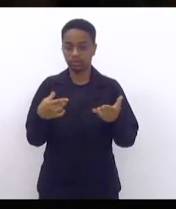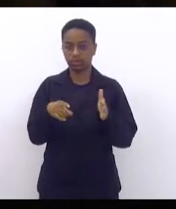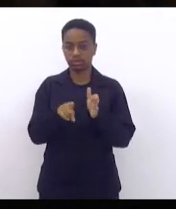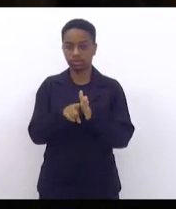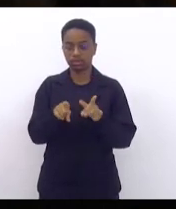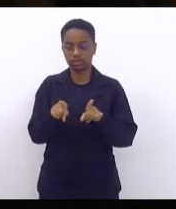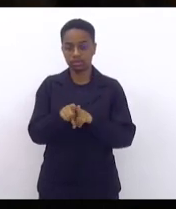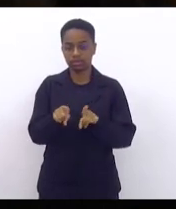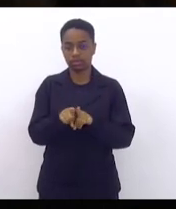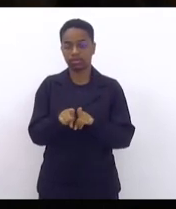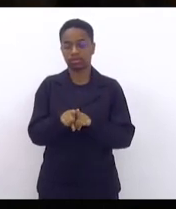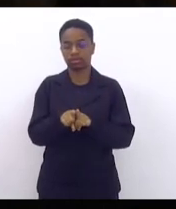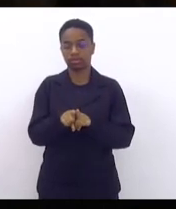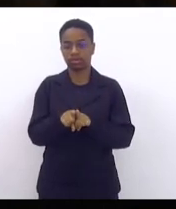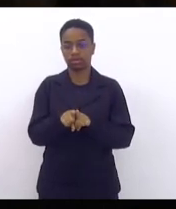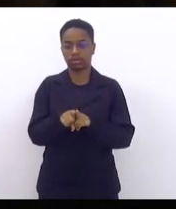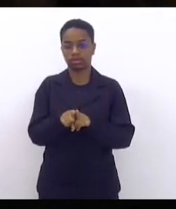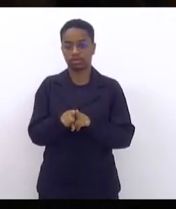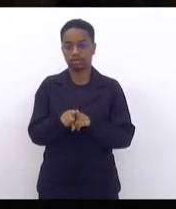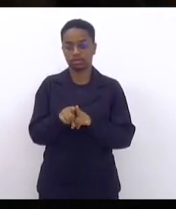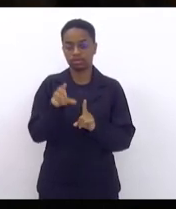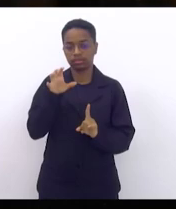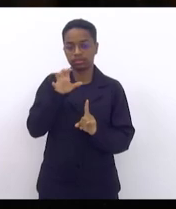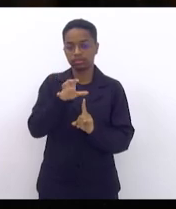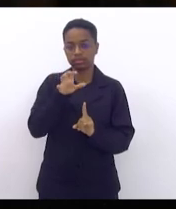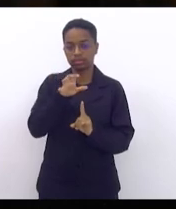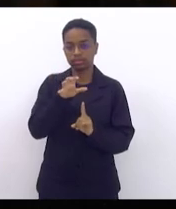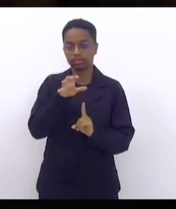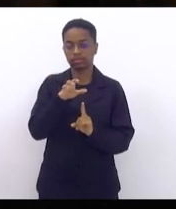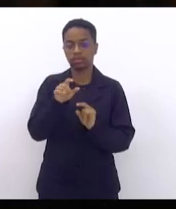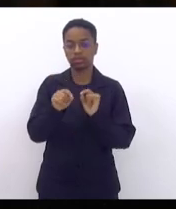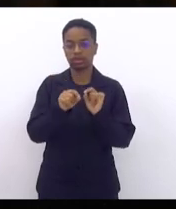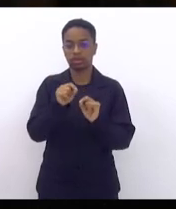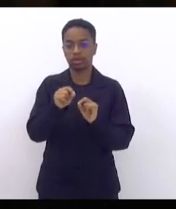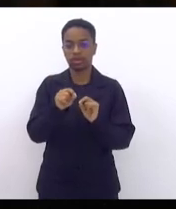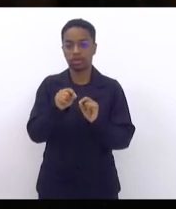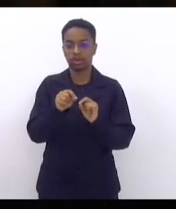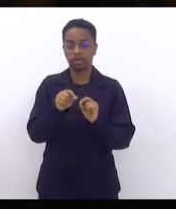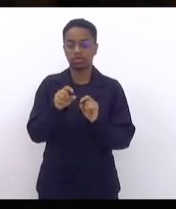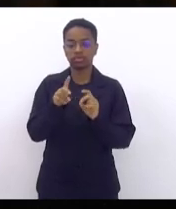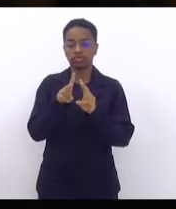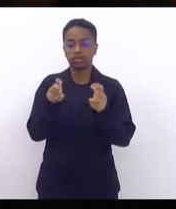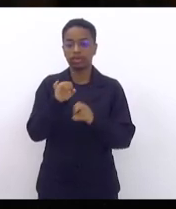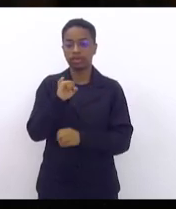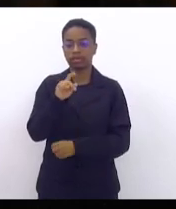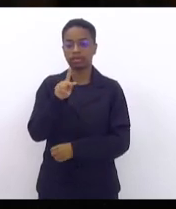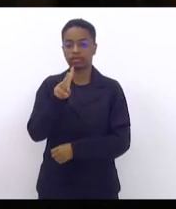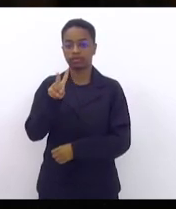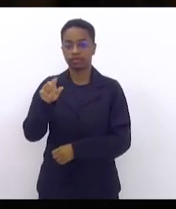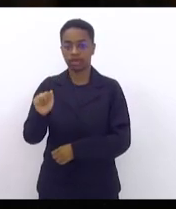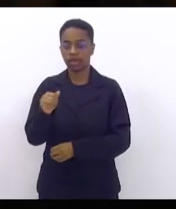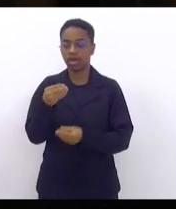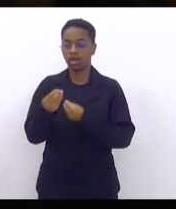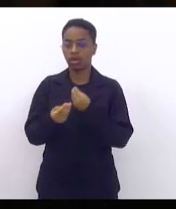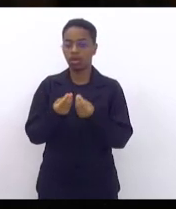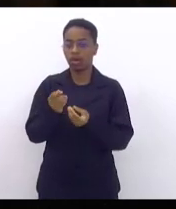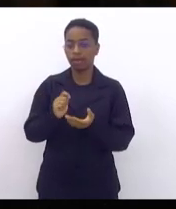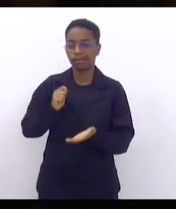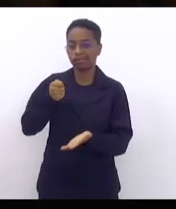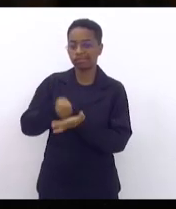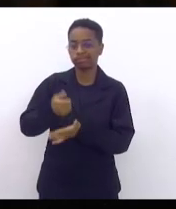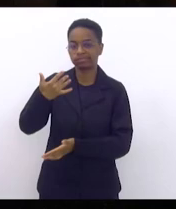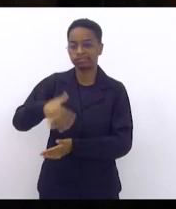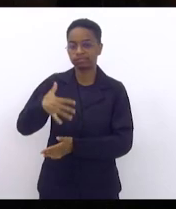afeto diretamente que é o peso do IPVA no bolso do cidadão